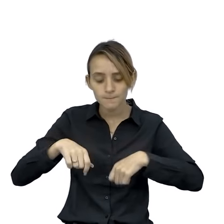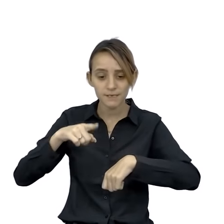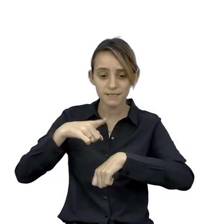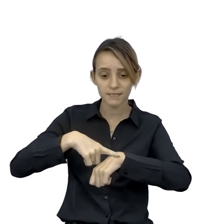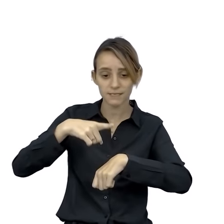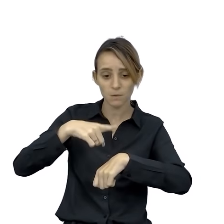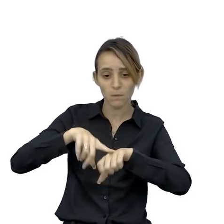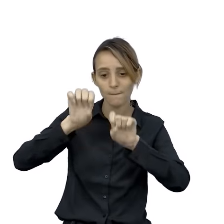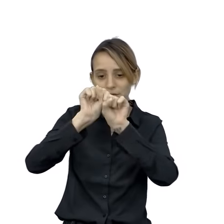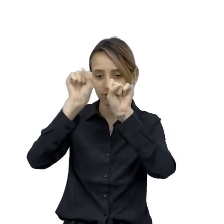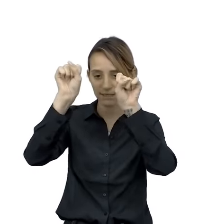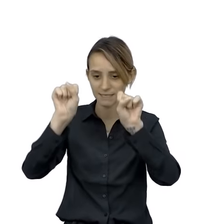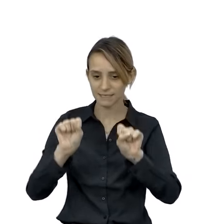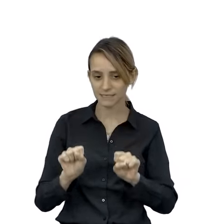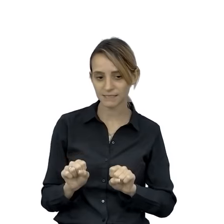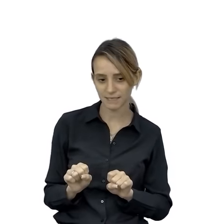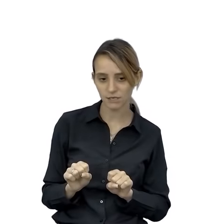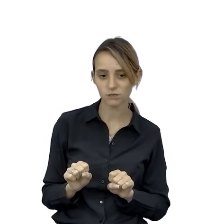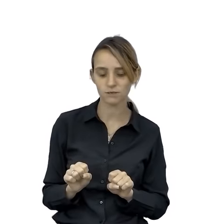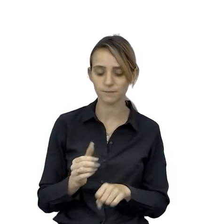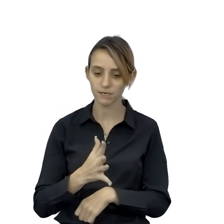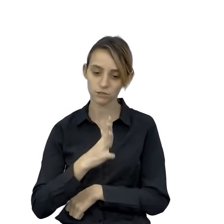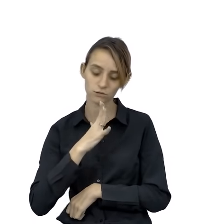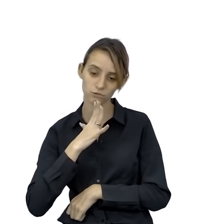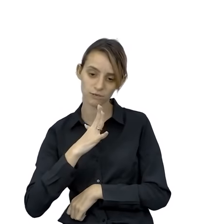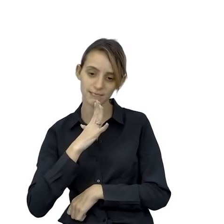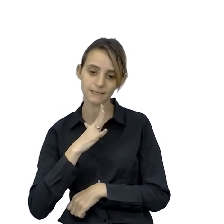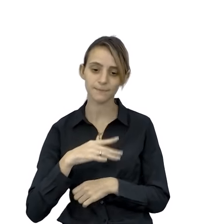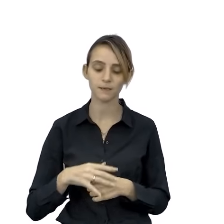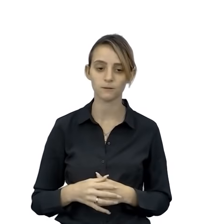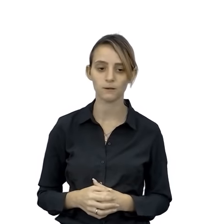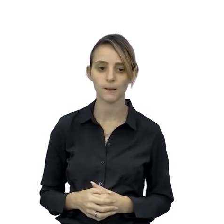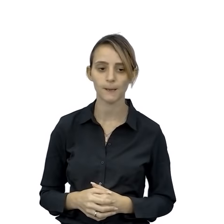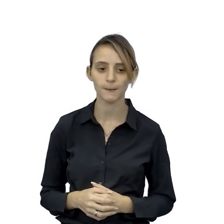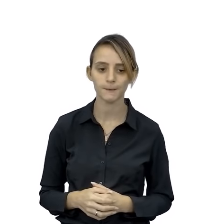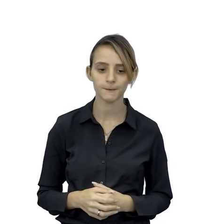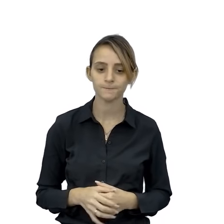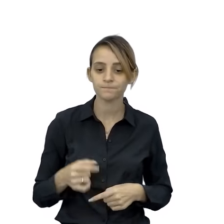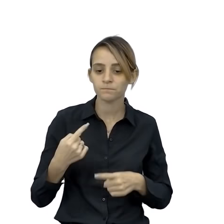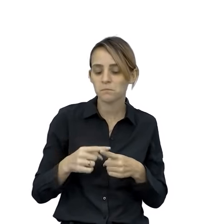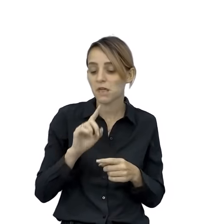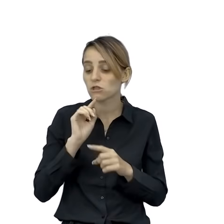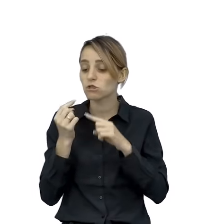também da sistematização, sistematizar esses conhecimentos, para que